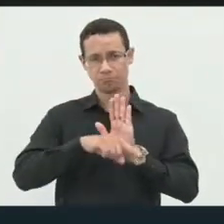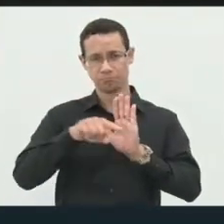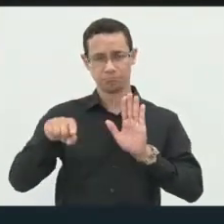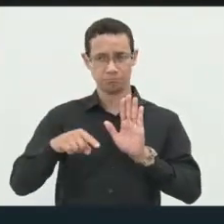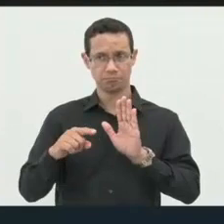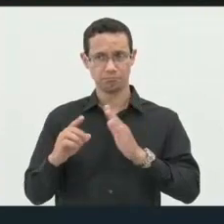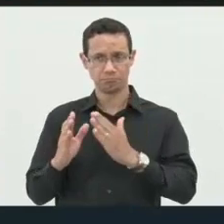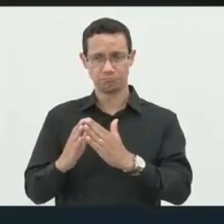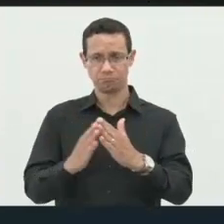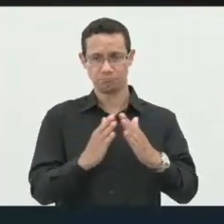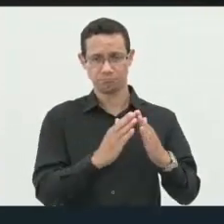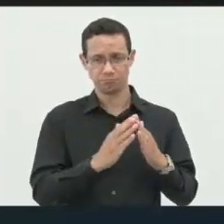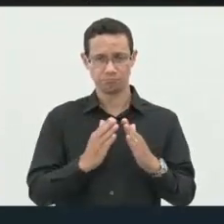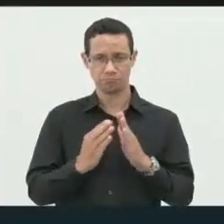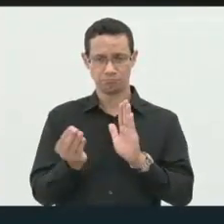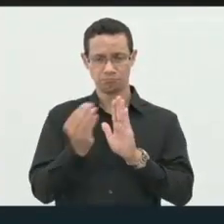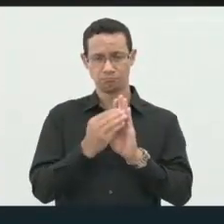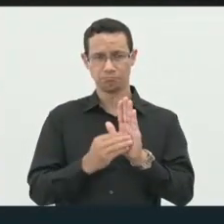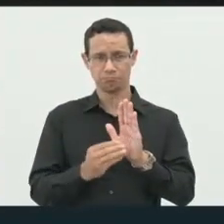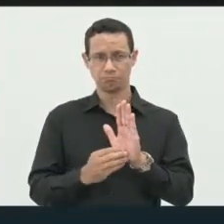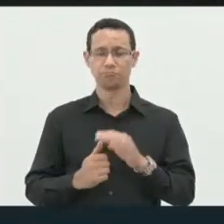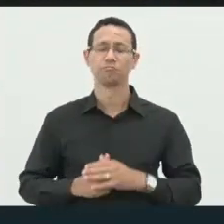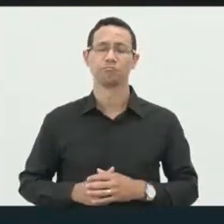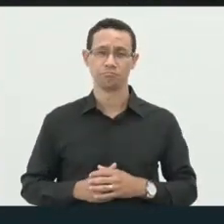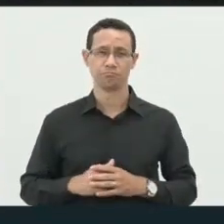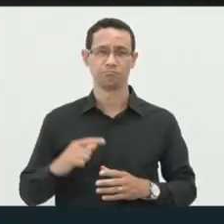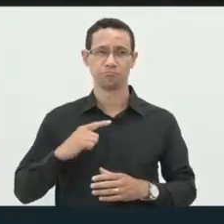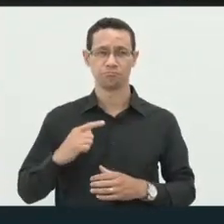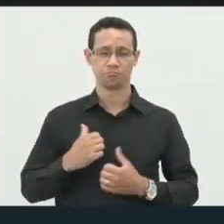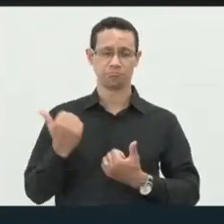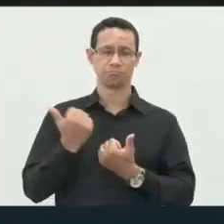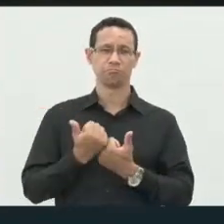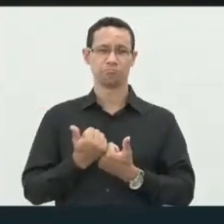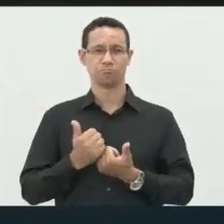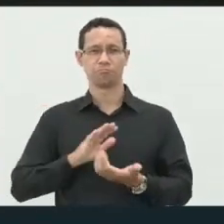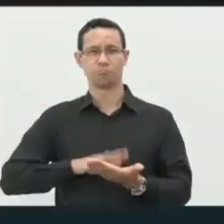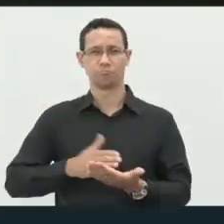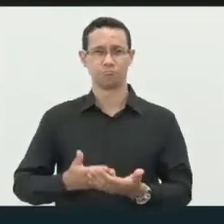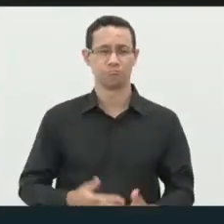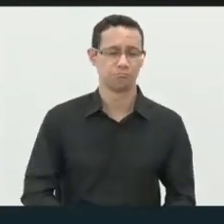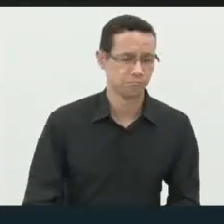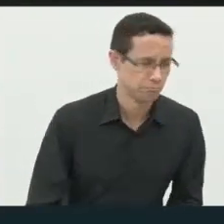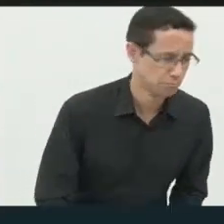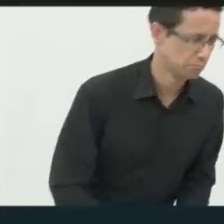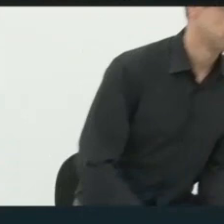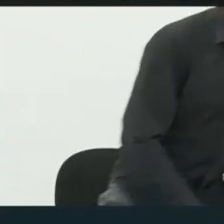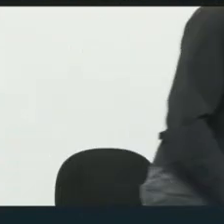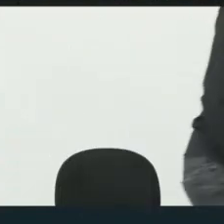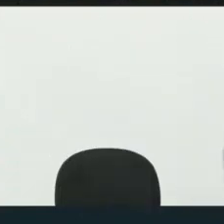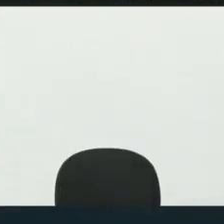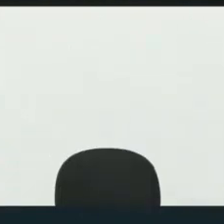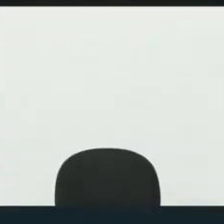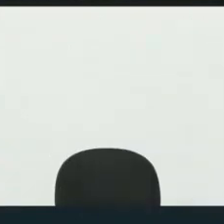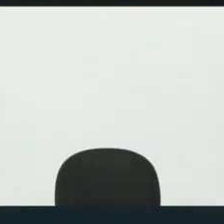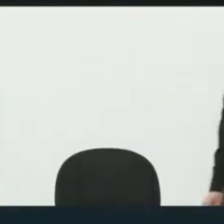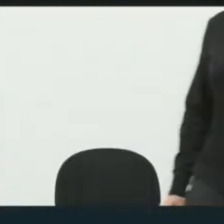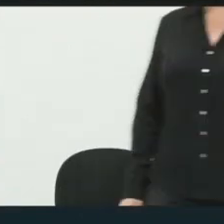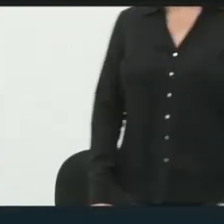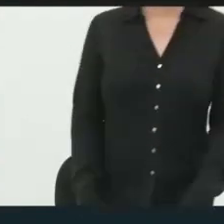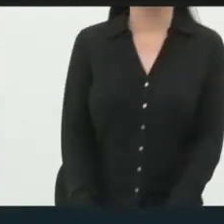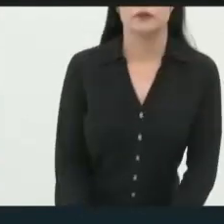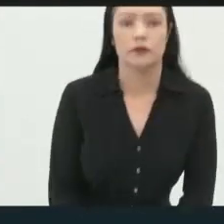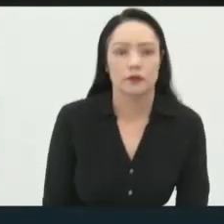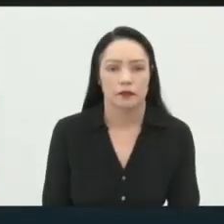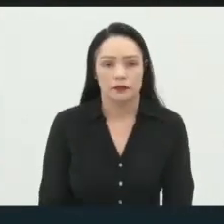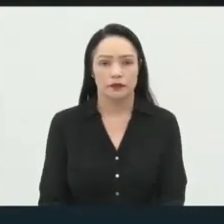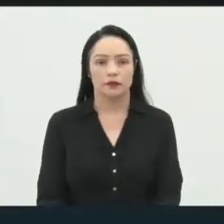na nossa Associação ONG Bom exemplo no início dois três dias nos deram a tabela de horário até que